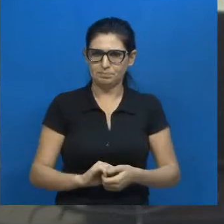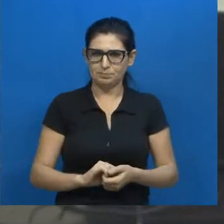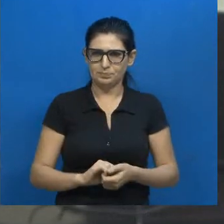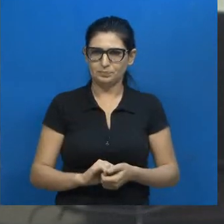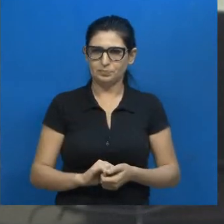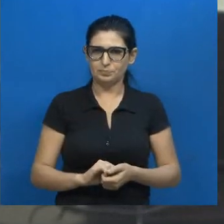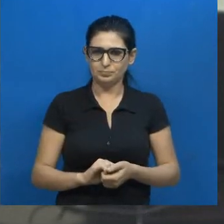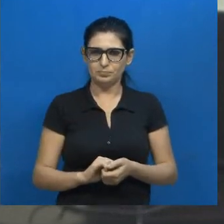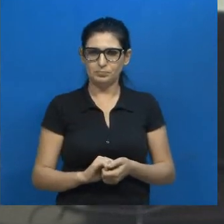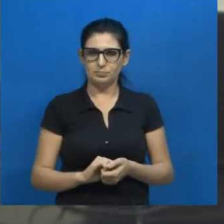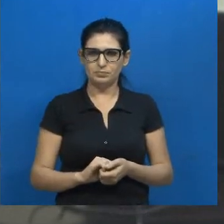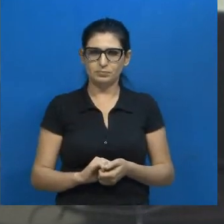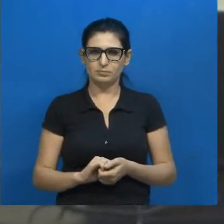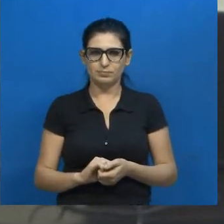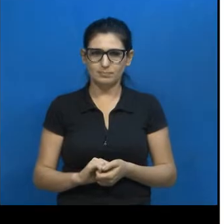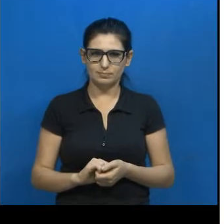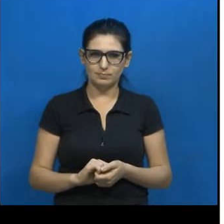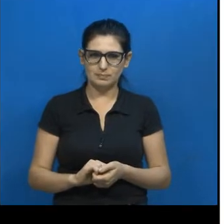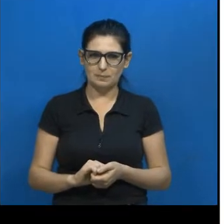ó,